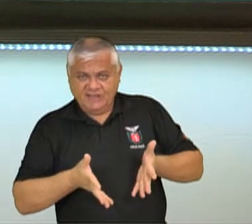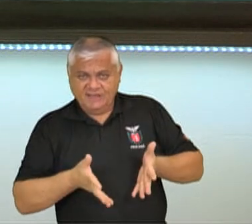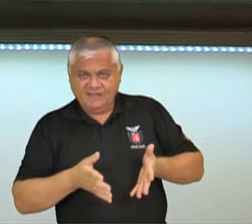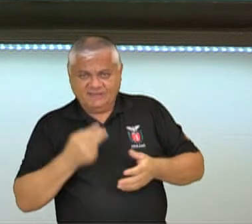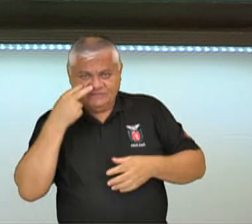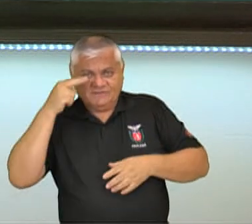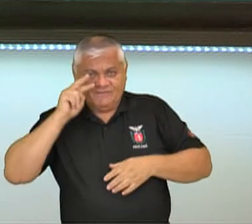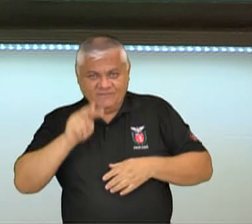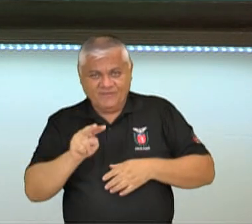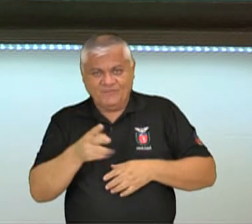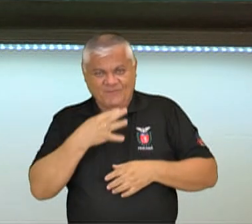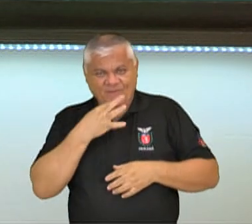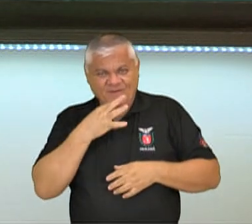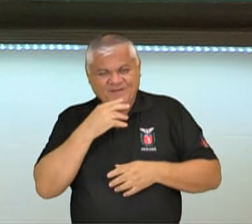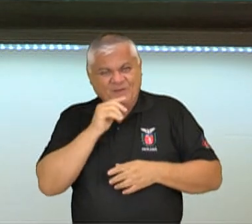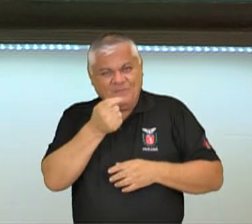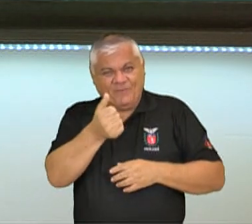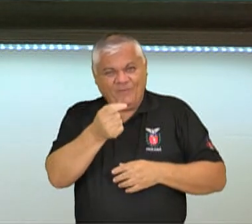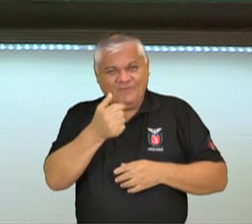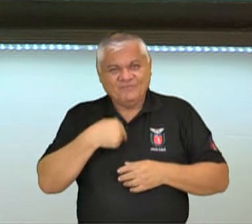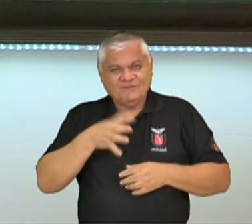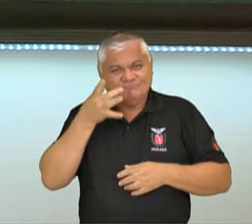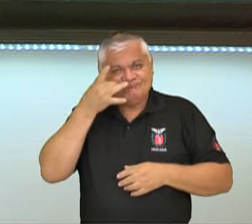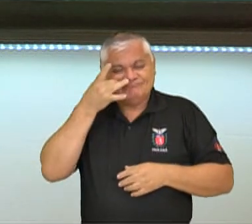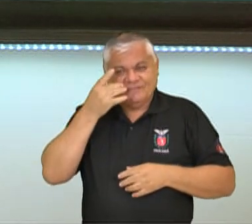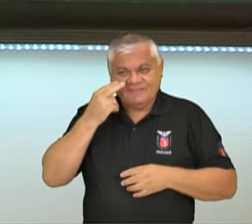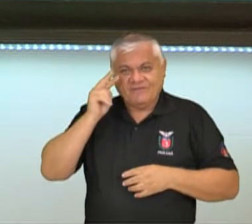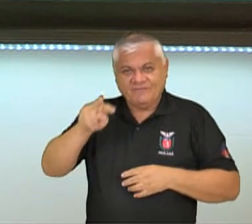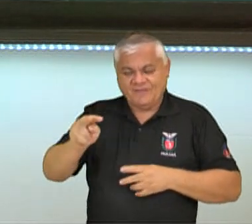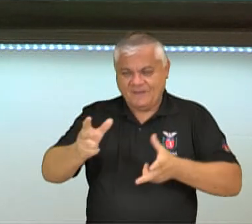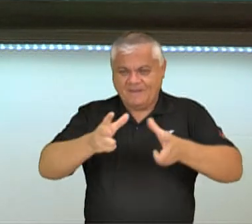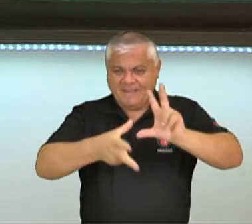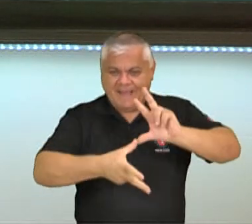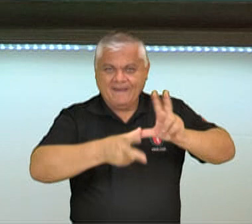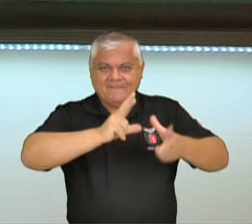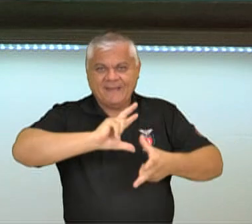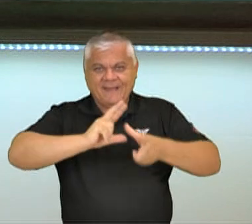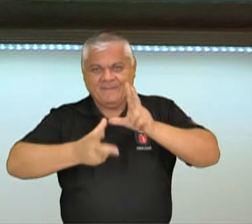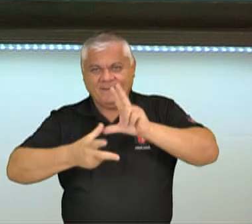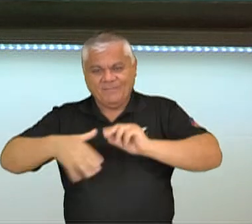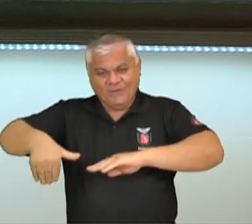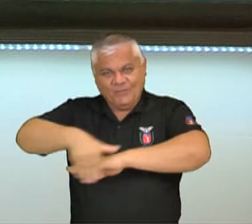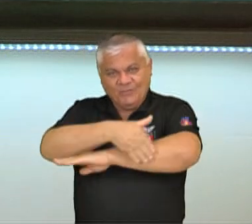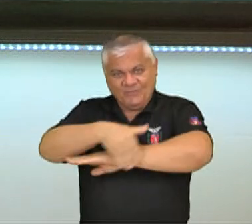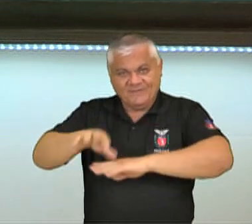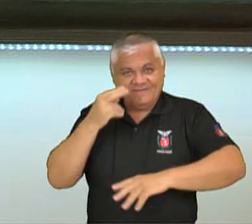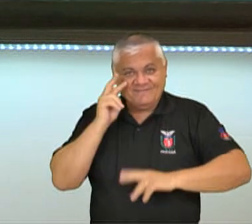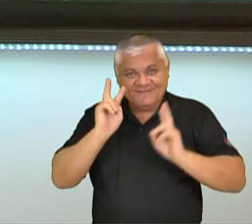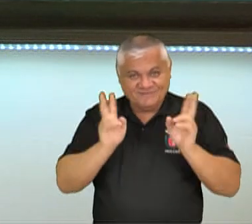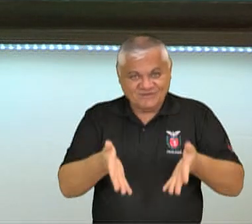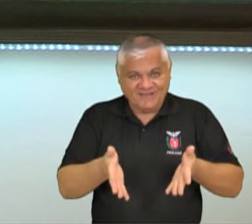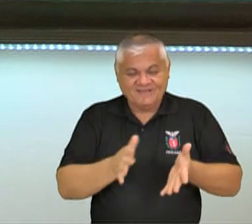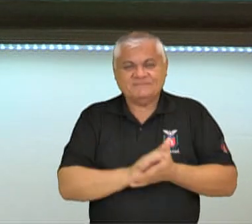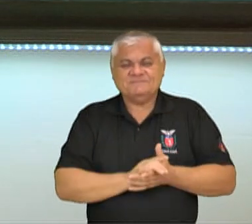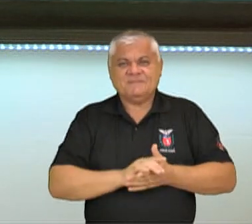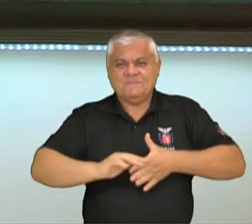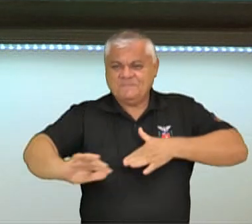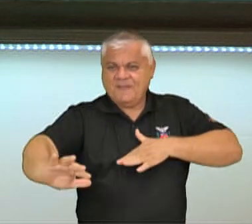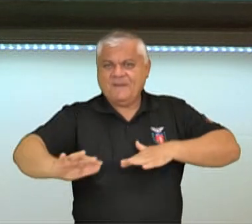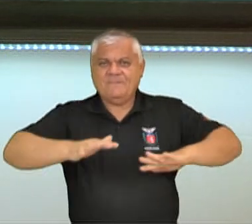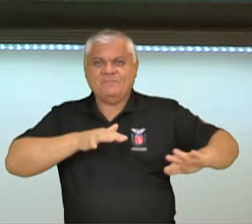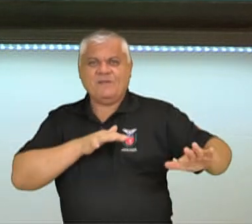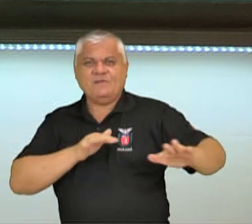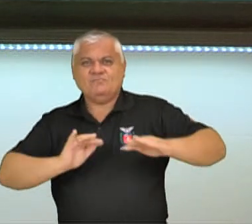da capoeira? Já presenciou, já assistiu uma apresentação de capoeira? Entre todos aqueles movimentos que